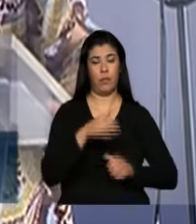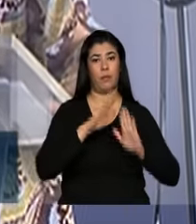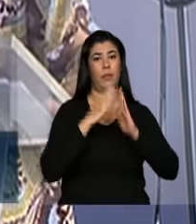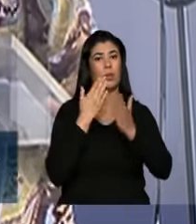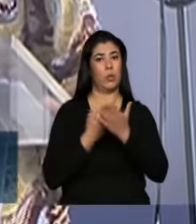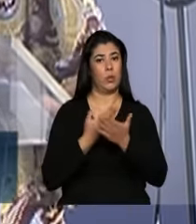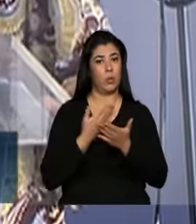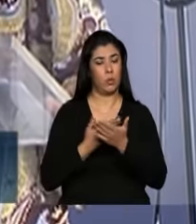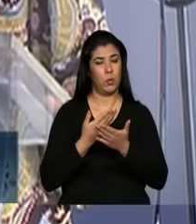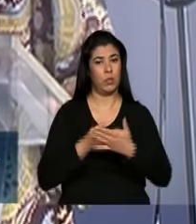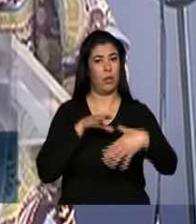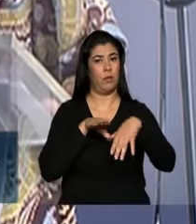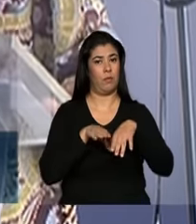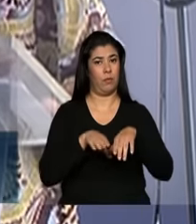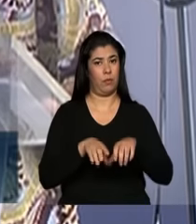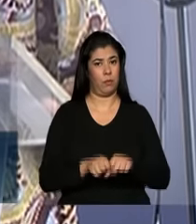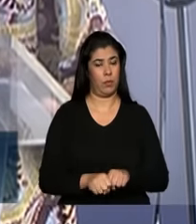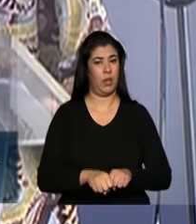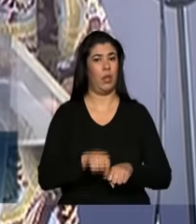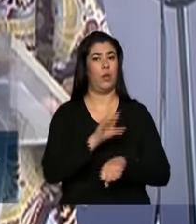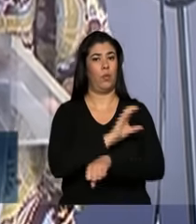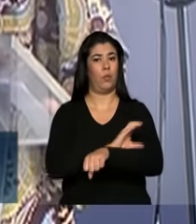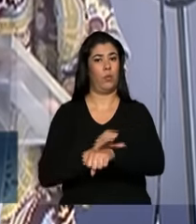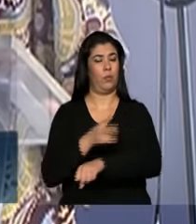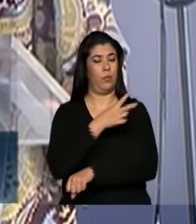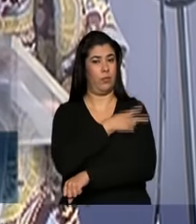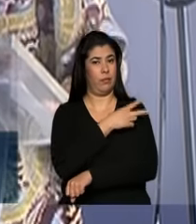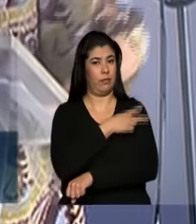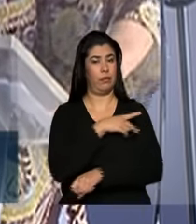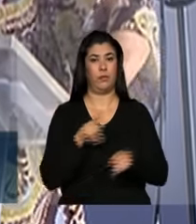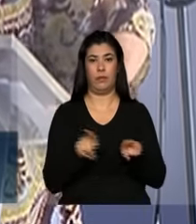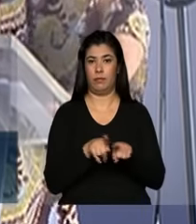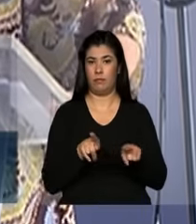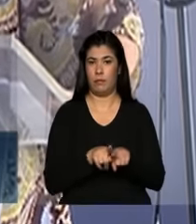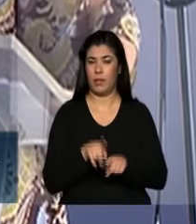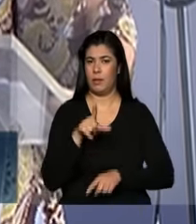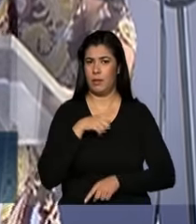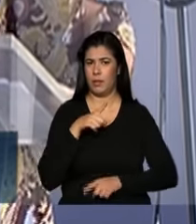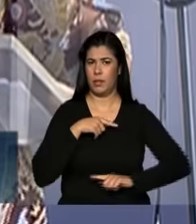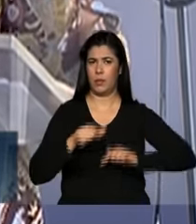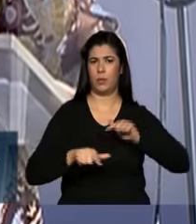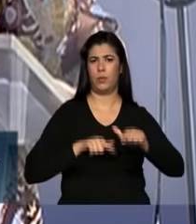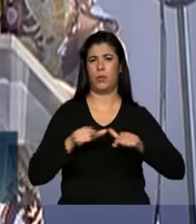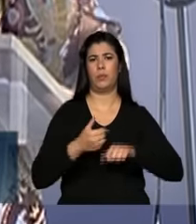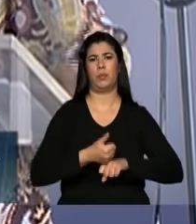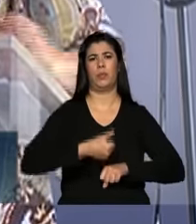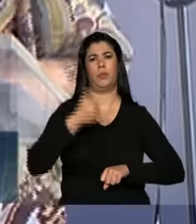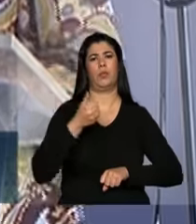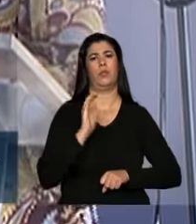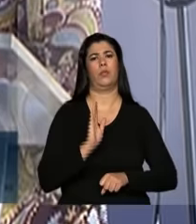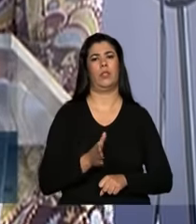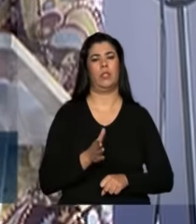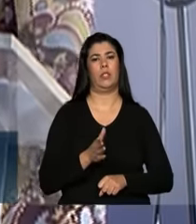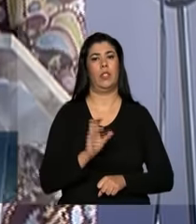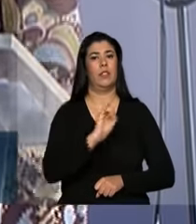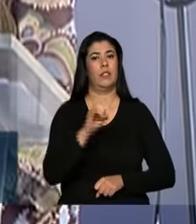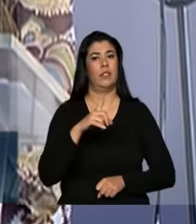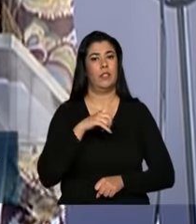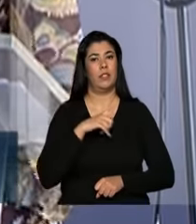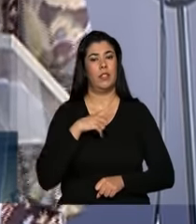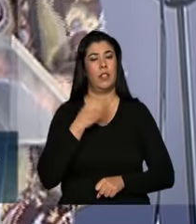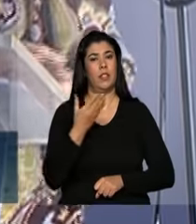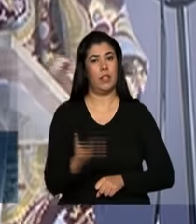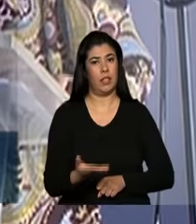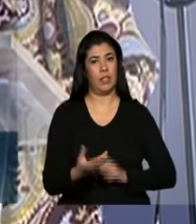num curso técnico. Vão ter um trabalho melhor. Quando tem um